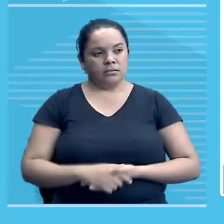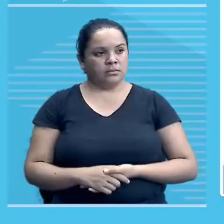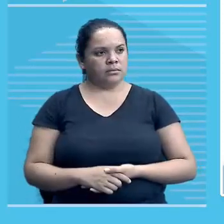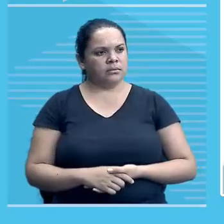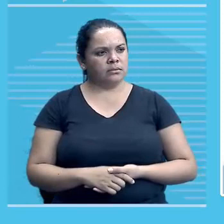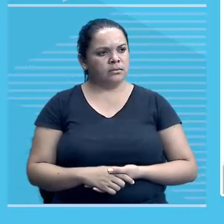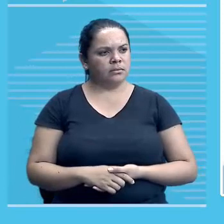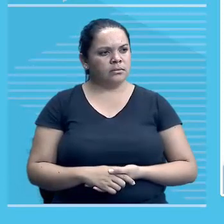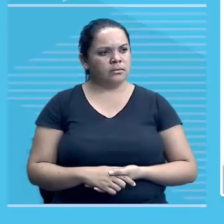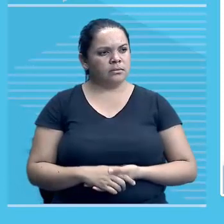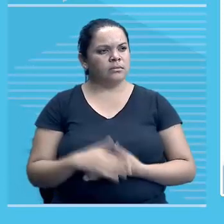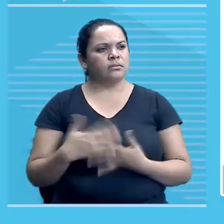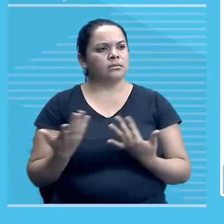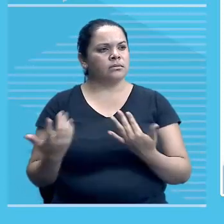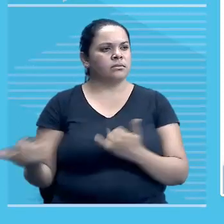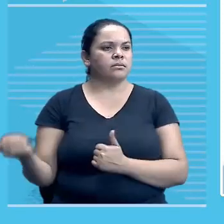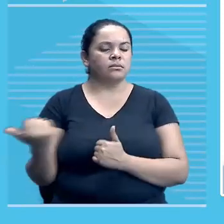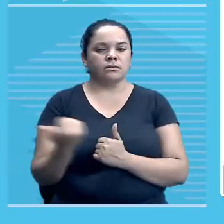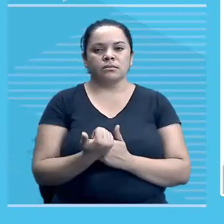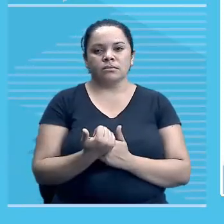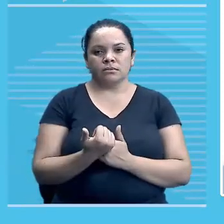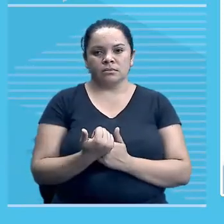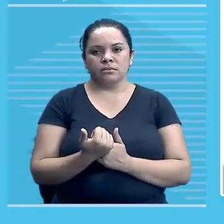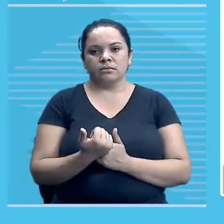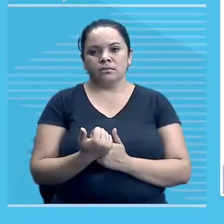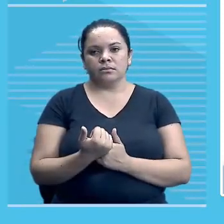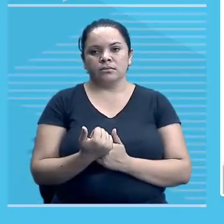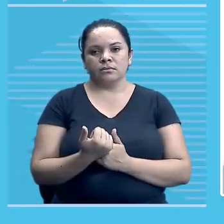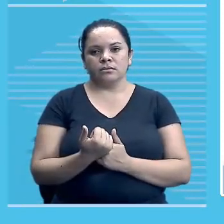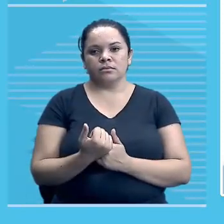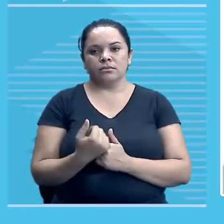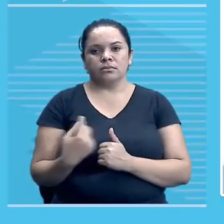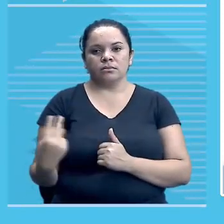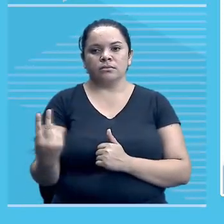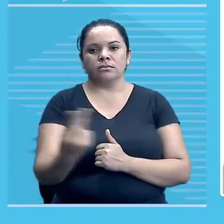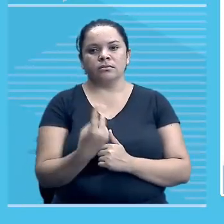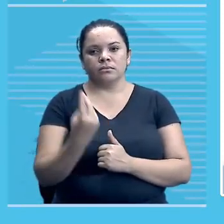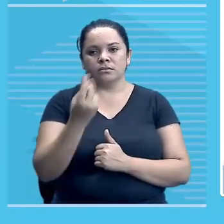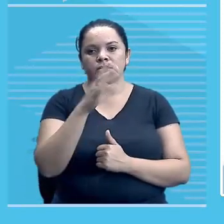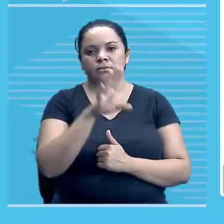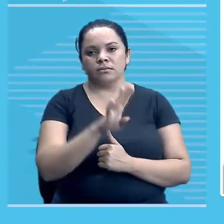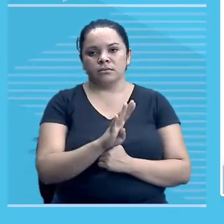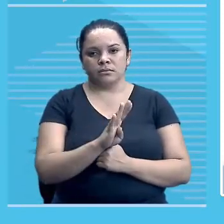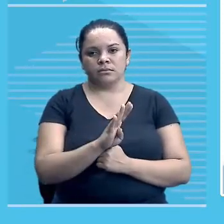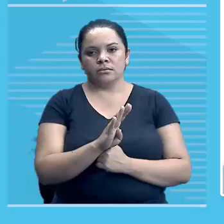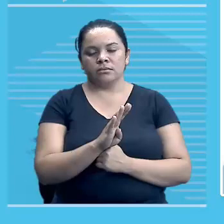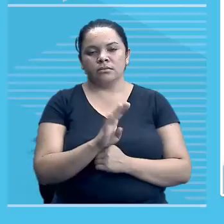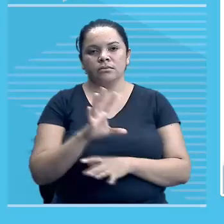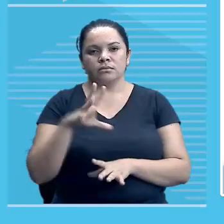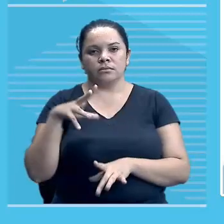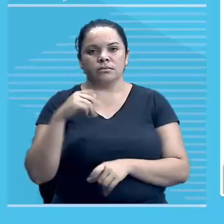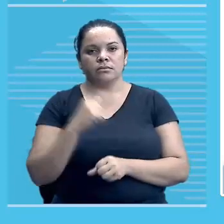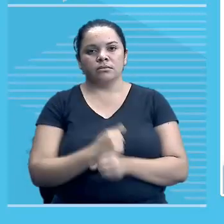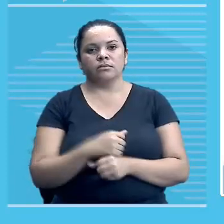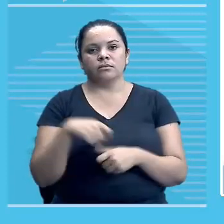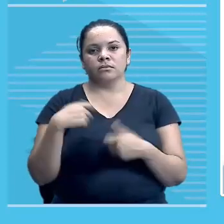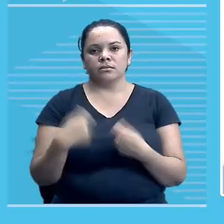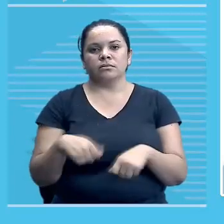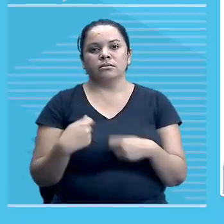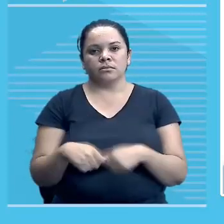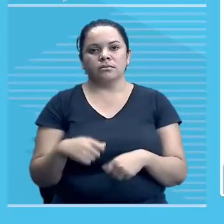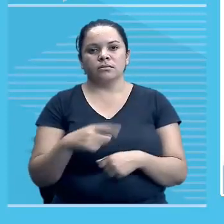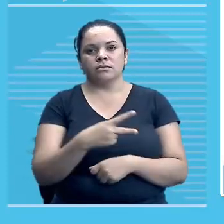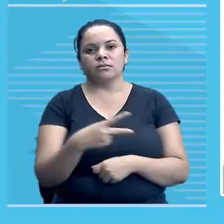usa, tu substitui, né, o valor dela do x, e aquele resultado lá tem que ser zero, que